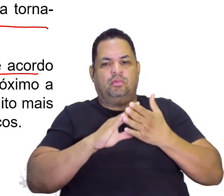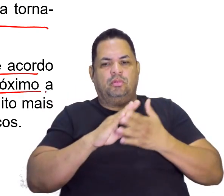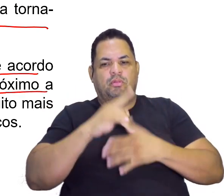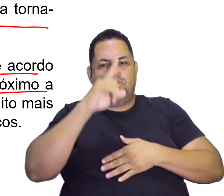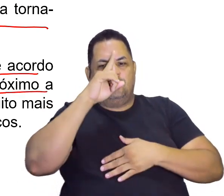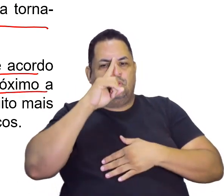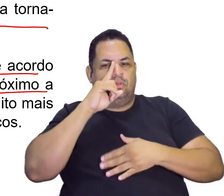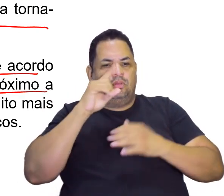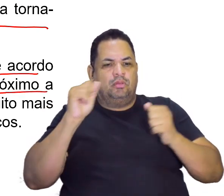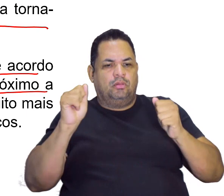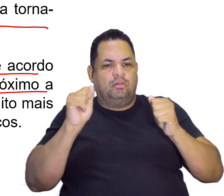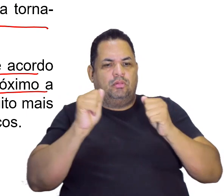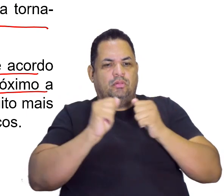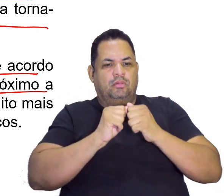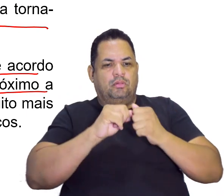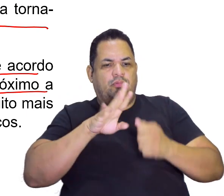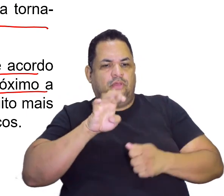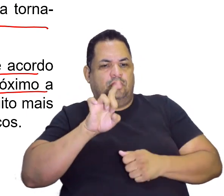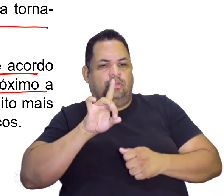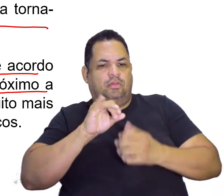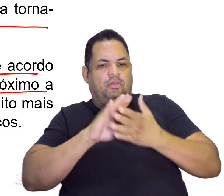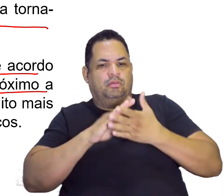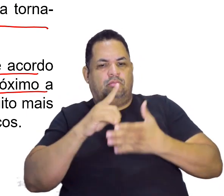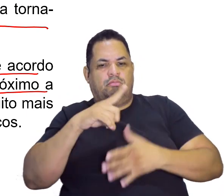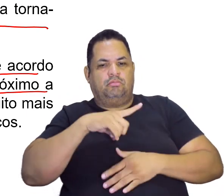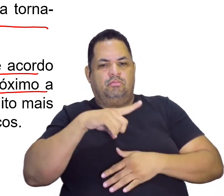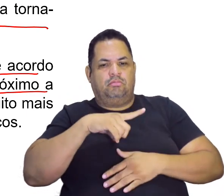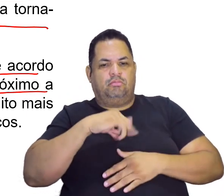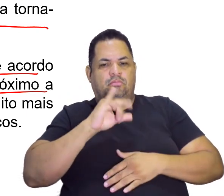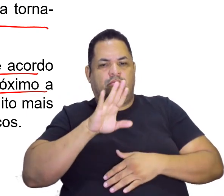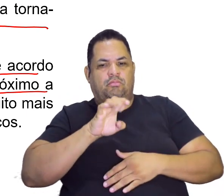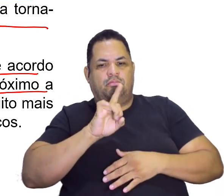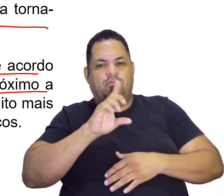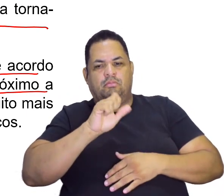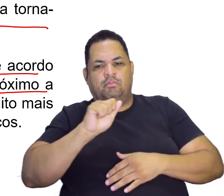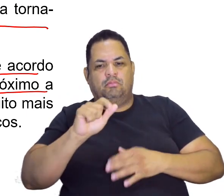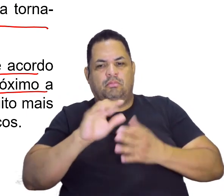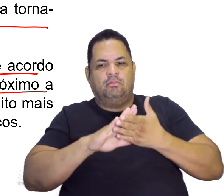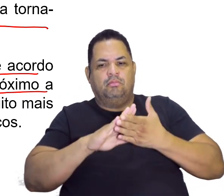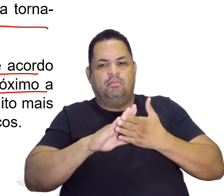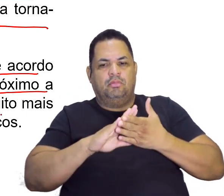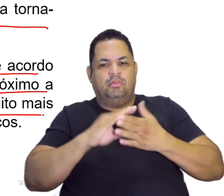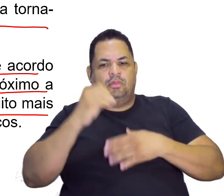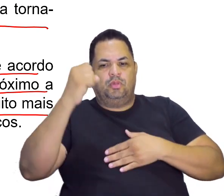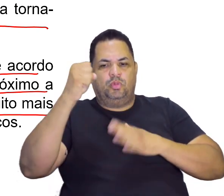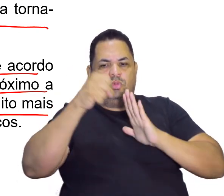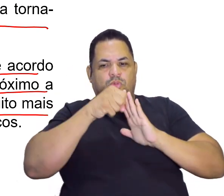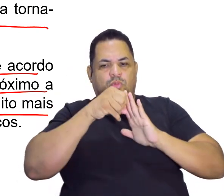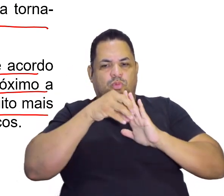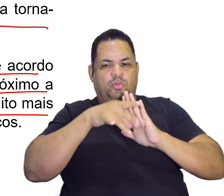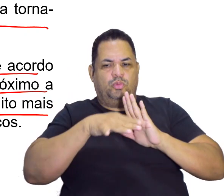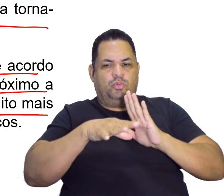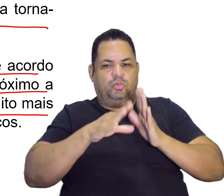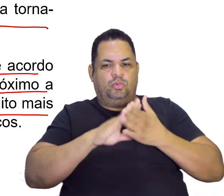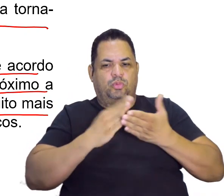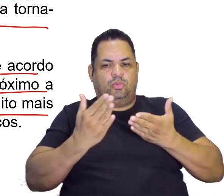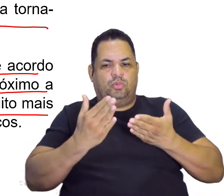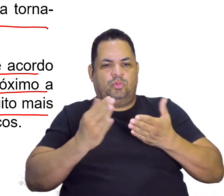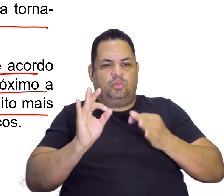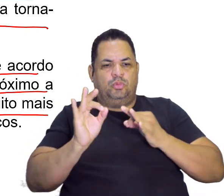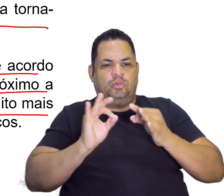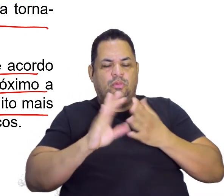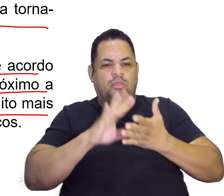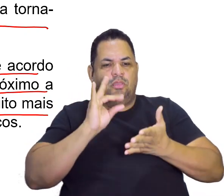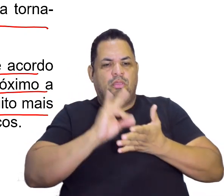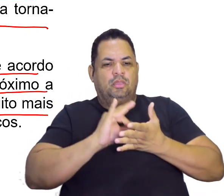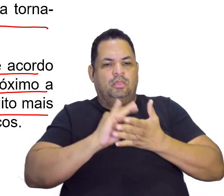amarelo próximo a um violeta não produz uma impressão de luz e de sombra muito mais real do